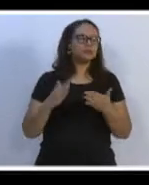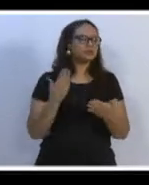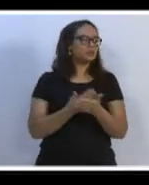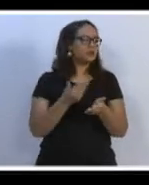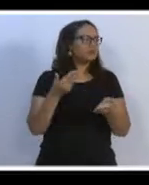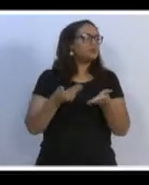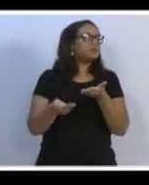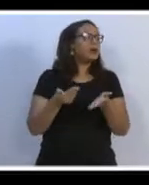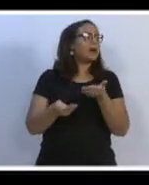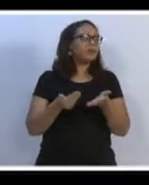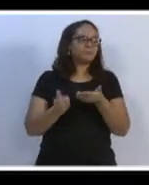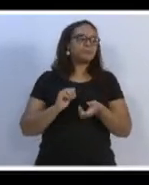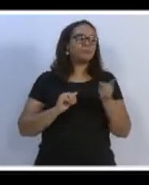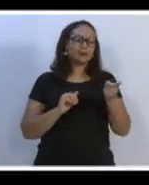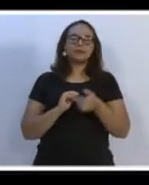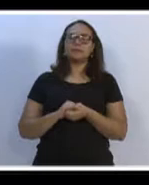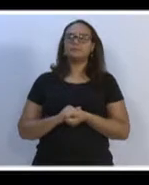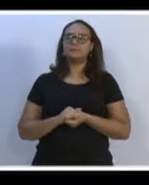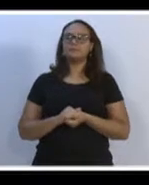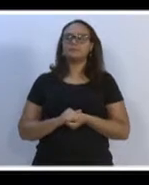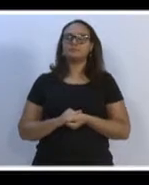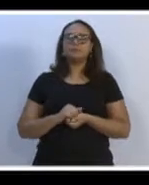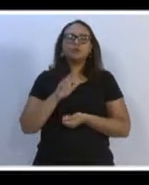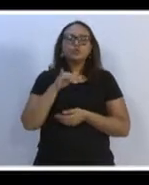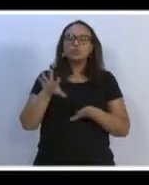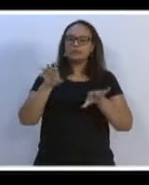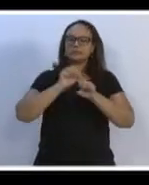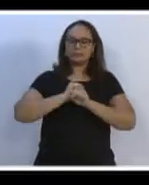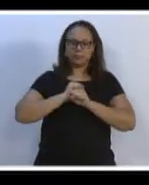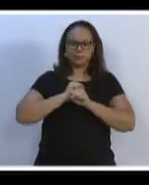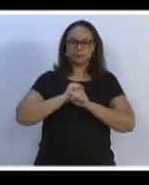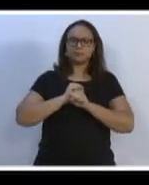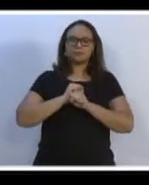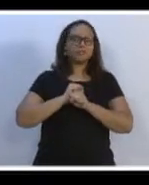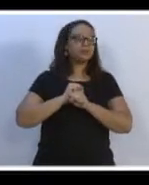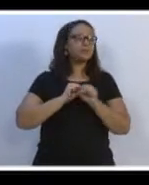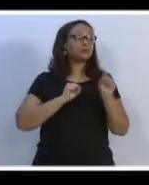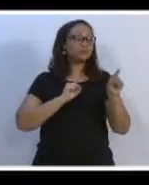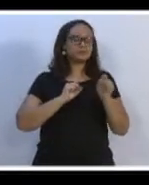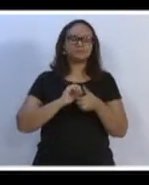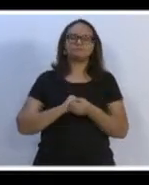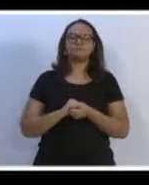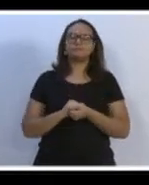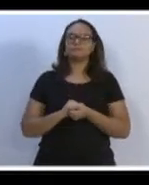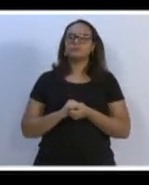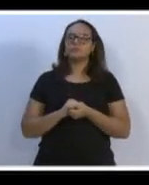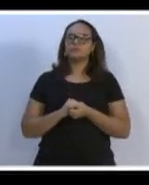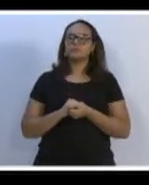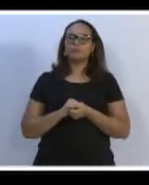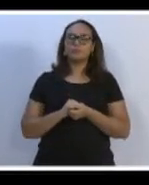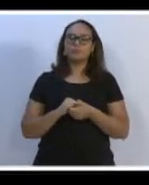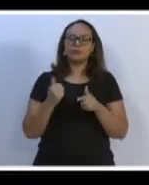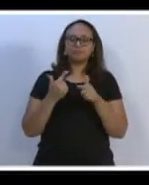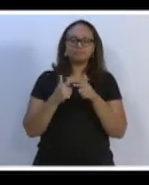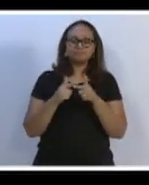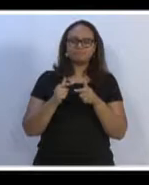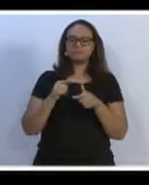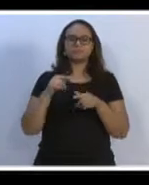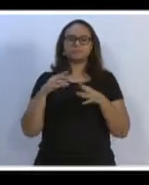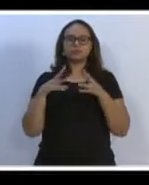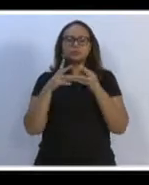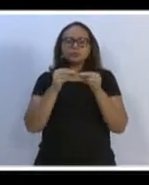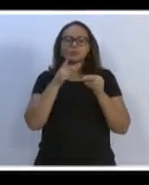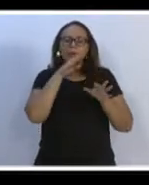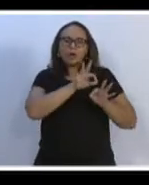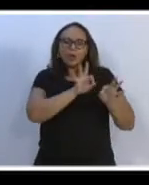perdeu a creche em 2008 e nunca mais receberam elas de volta. Onde também tem as tais ruas de placa amarela, a necessidade de regulação fundiária, enfim. Espero que o poder público,